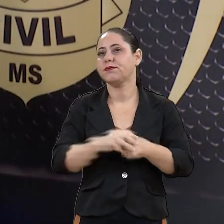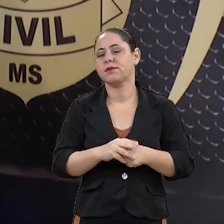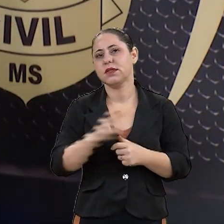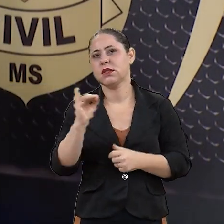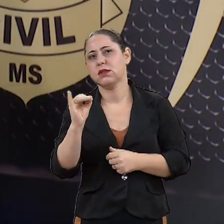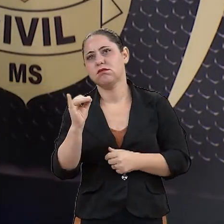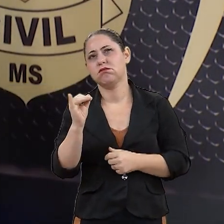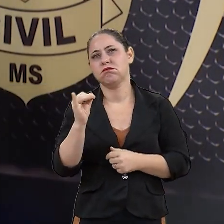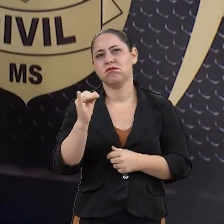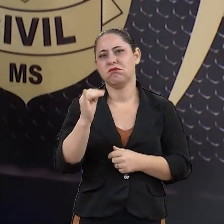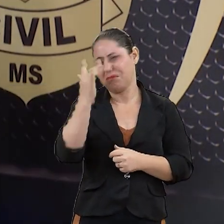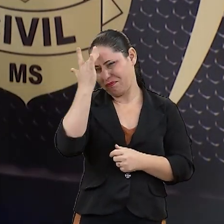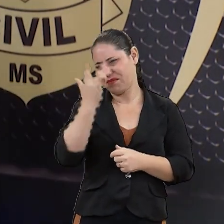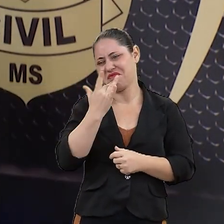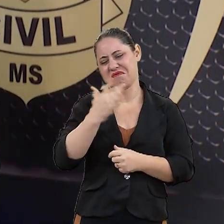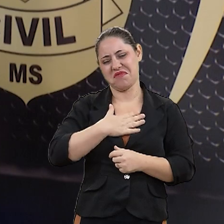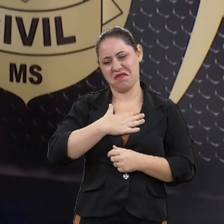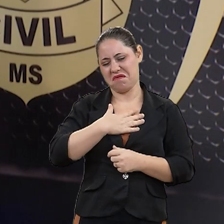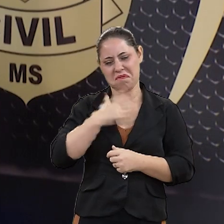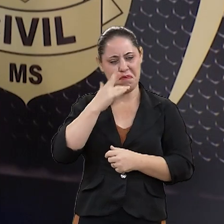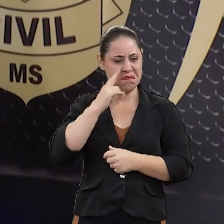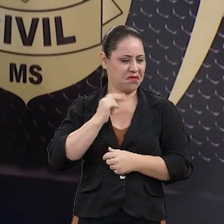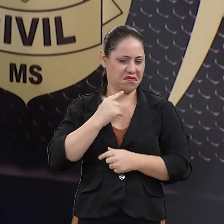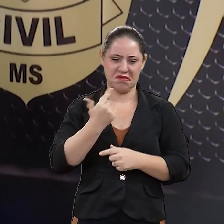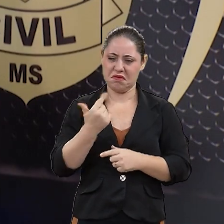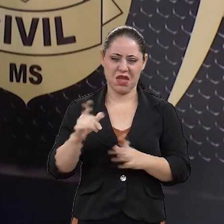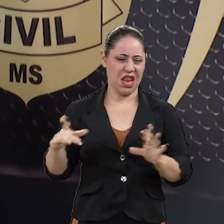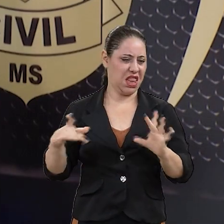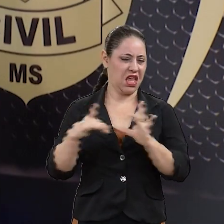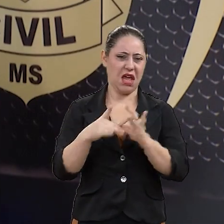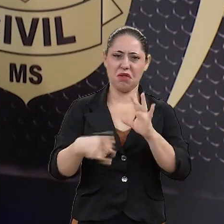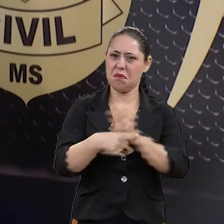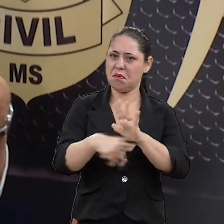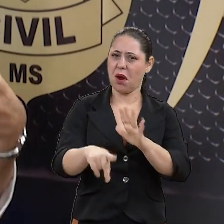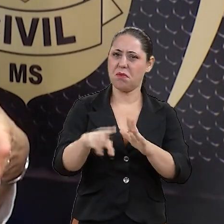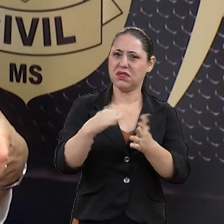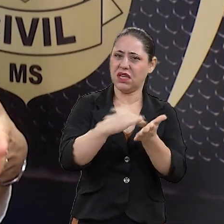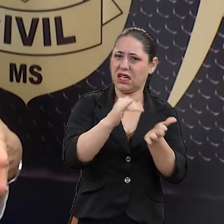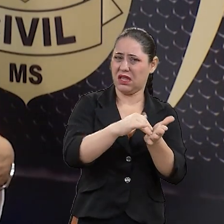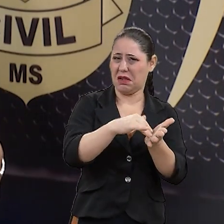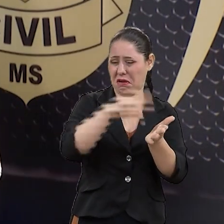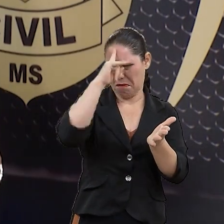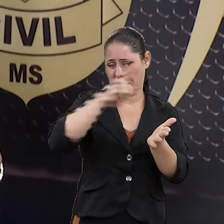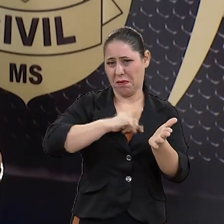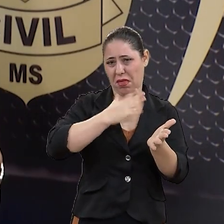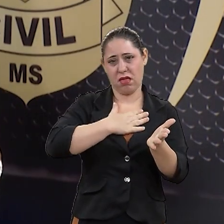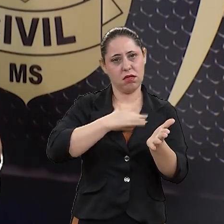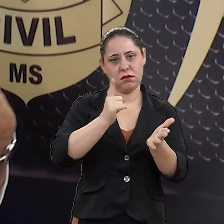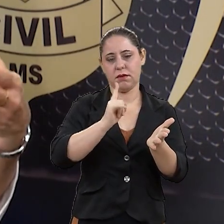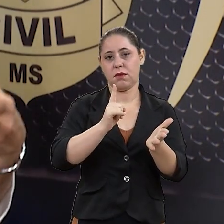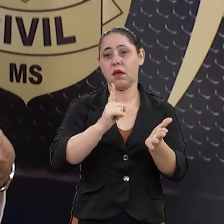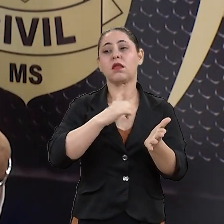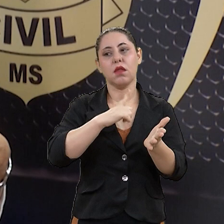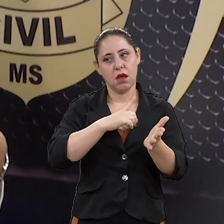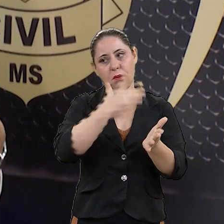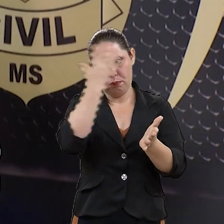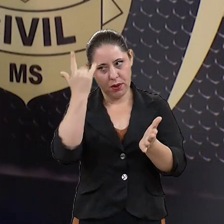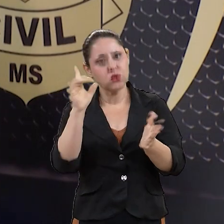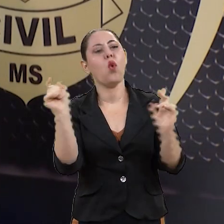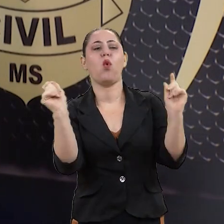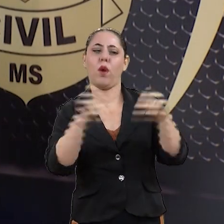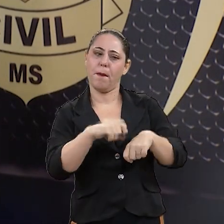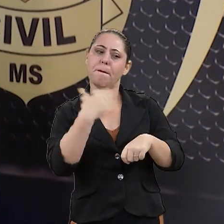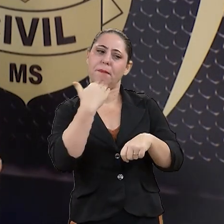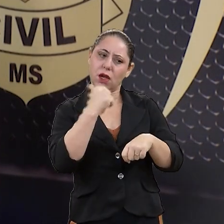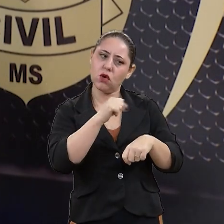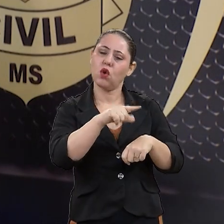tivesse, que não seria nem meu perfil, nem do Eduardo, né? Eu ligada diretamente a uma secretaria, primeiro que eu acho que tem pessoas realmente